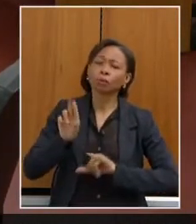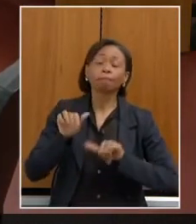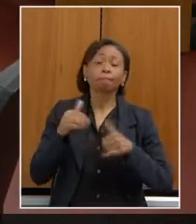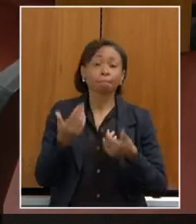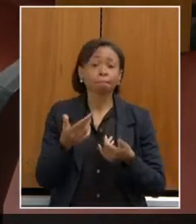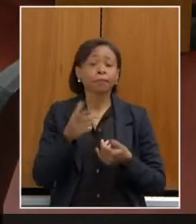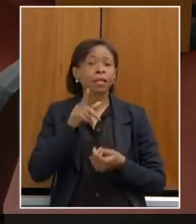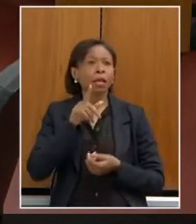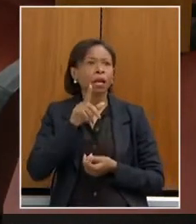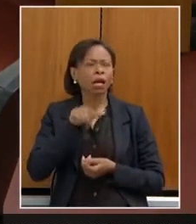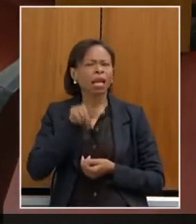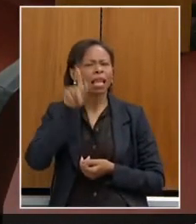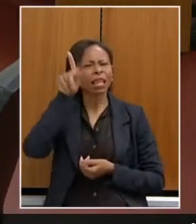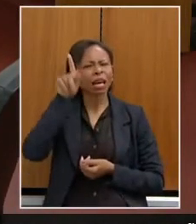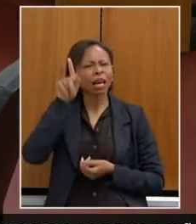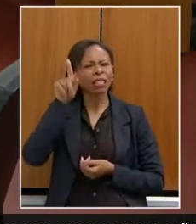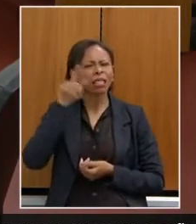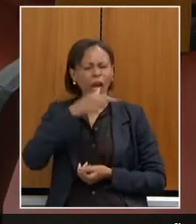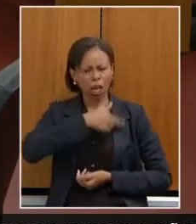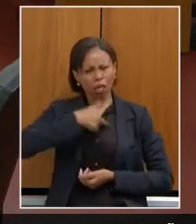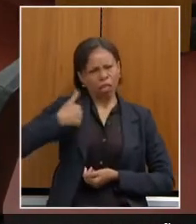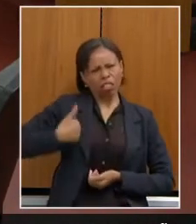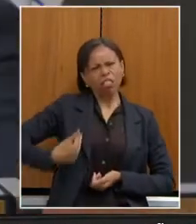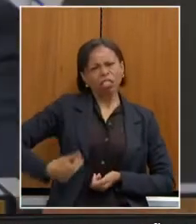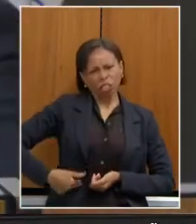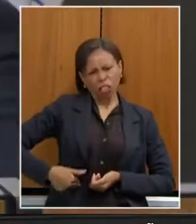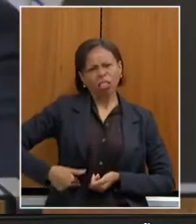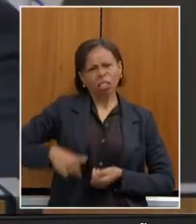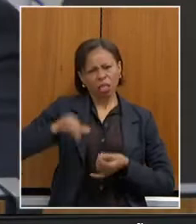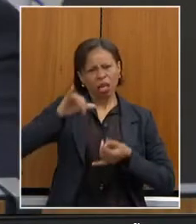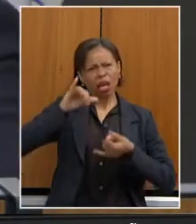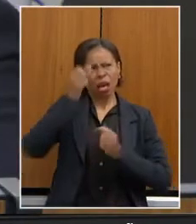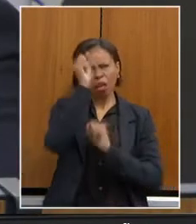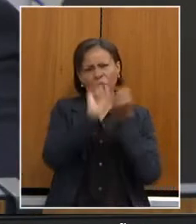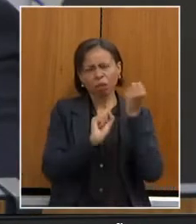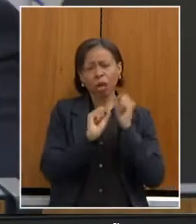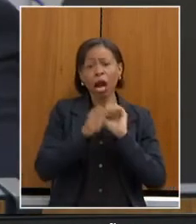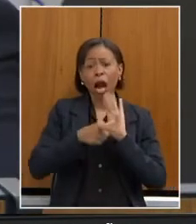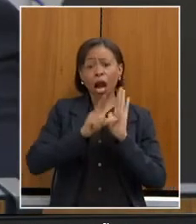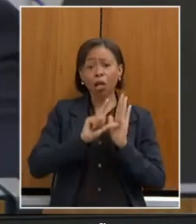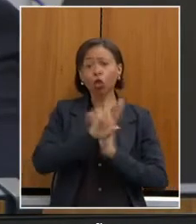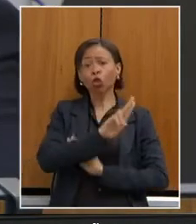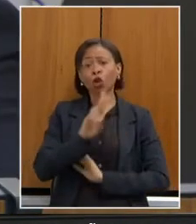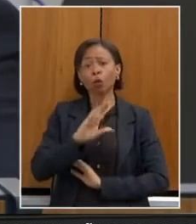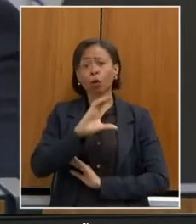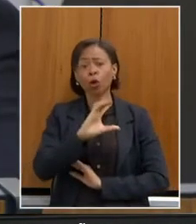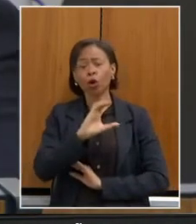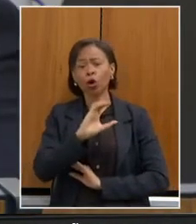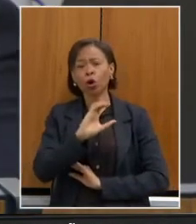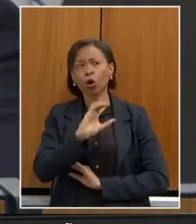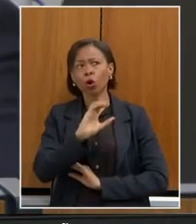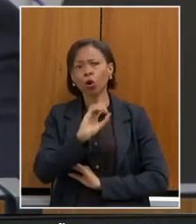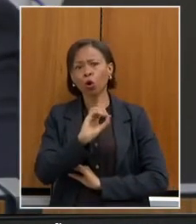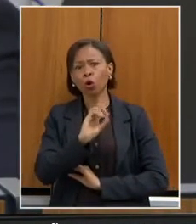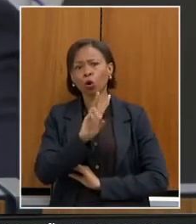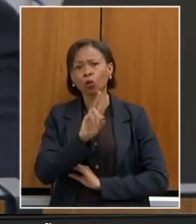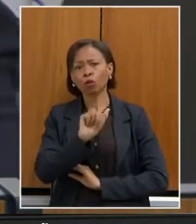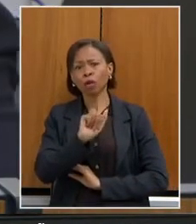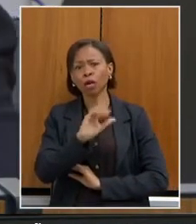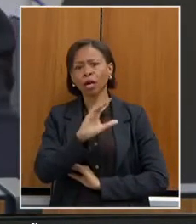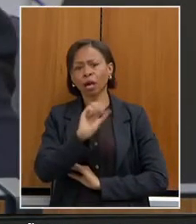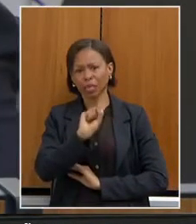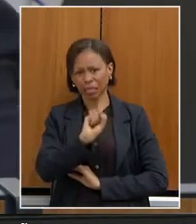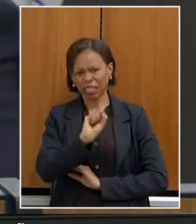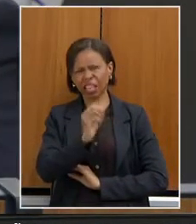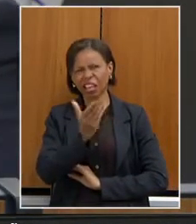é a fábrica em Taiwan, ela chamava COVAX. Ela está mudando de nome,